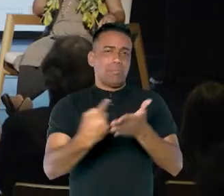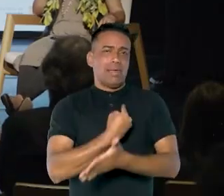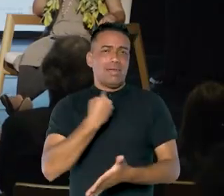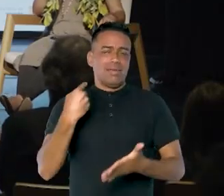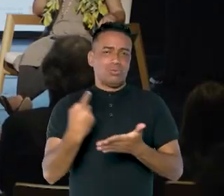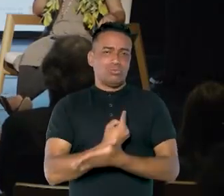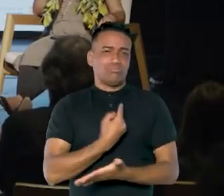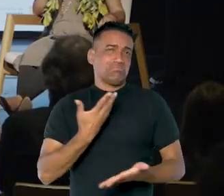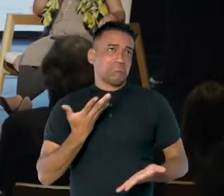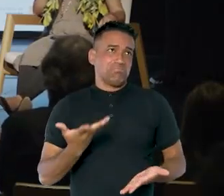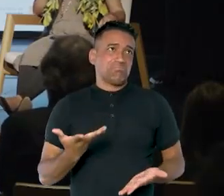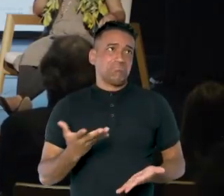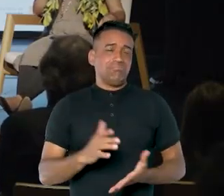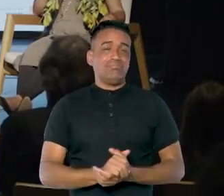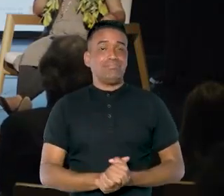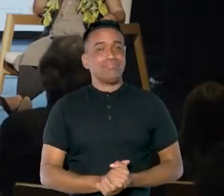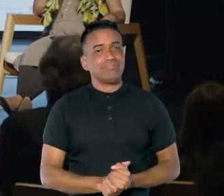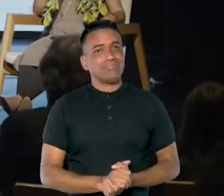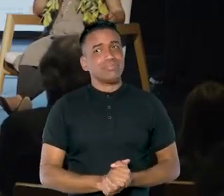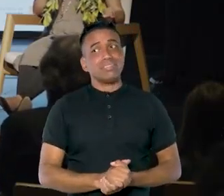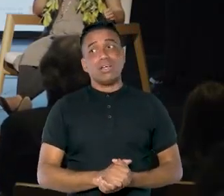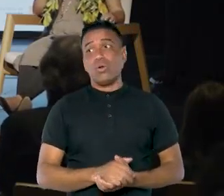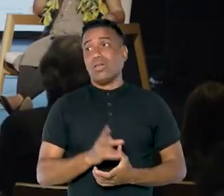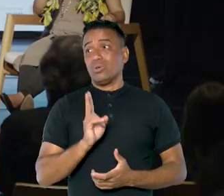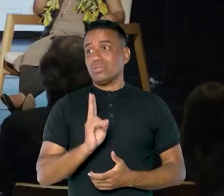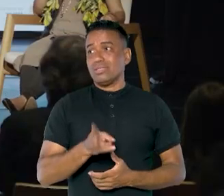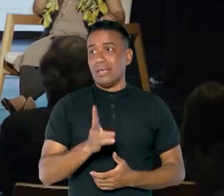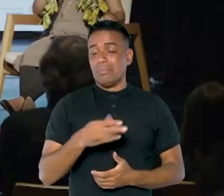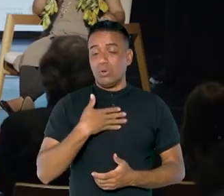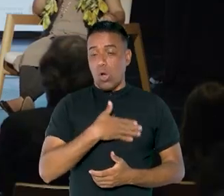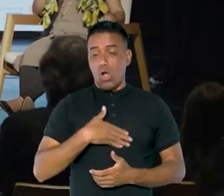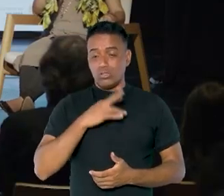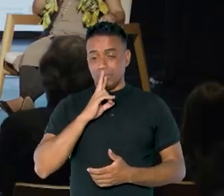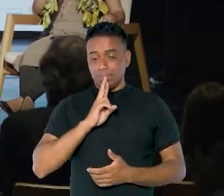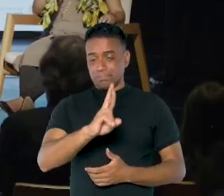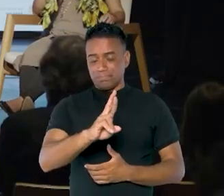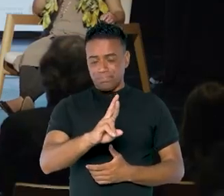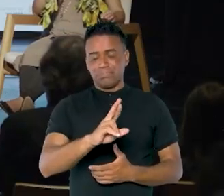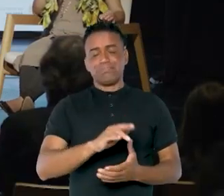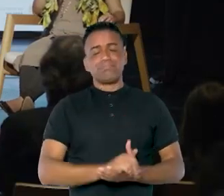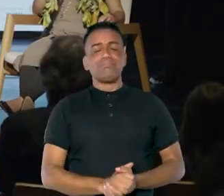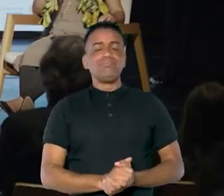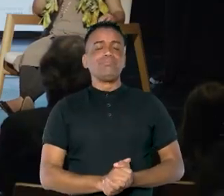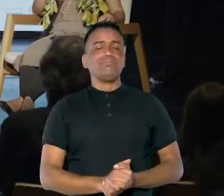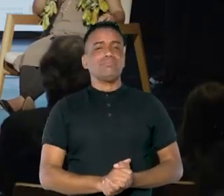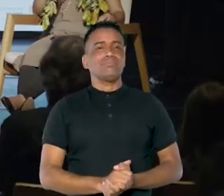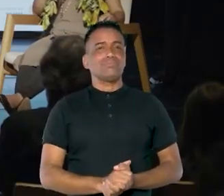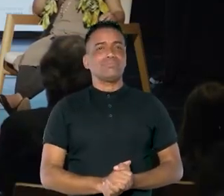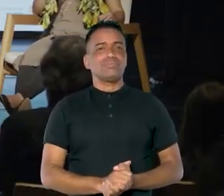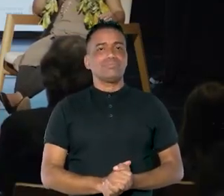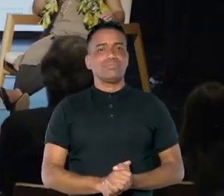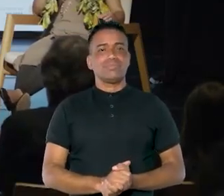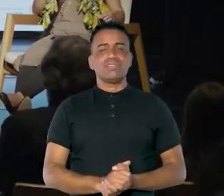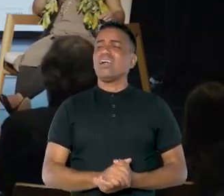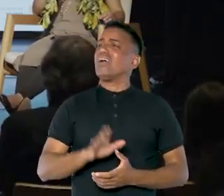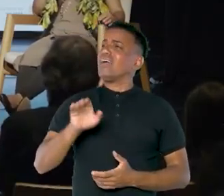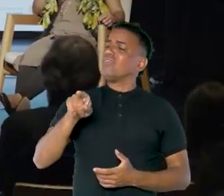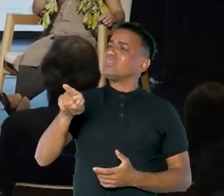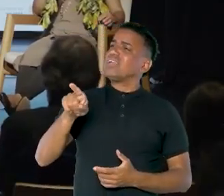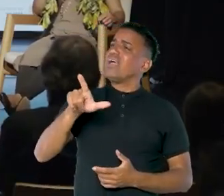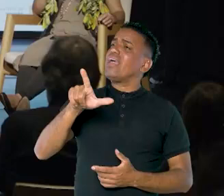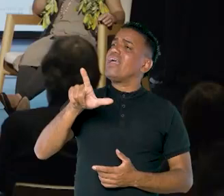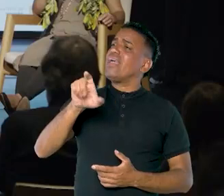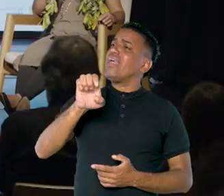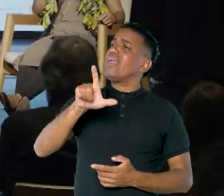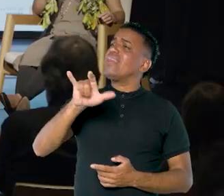sobre isso. Aí eu sempre gosto de responder assim: Aí eles sempre falam: Eli, você está na